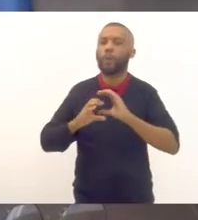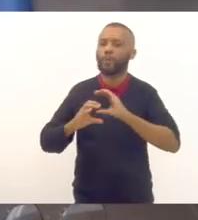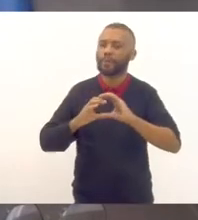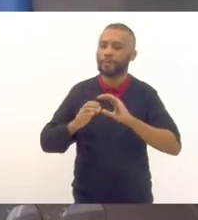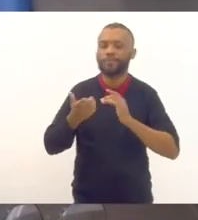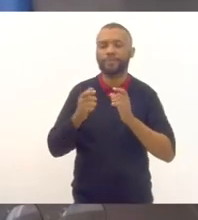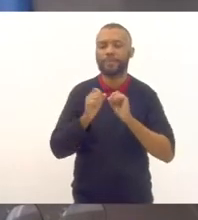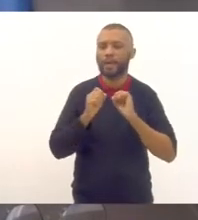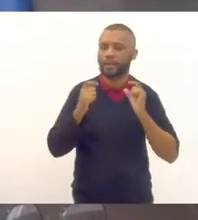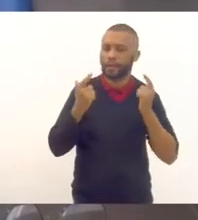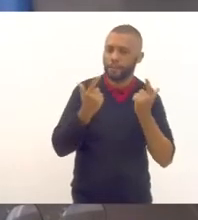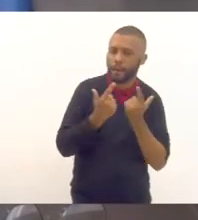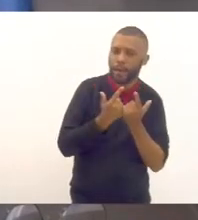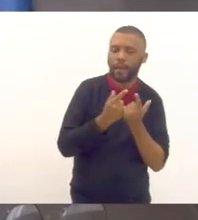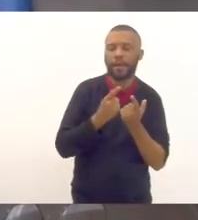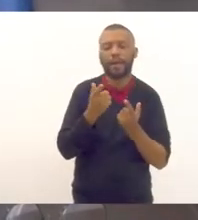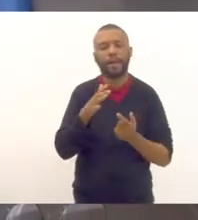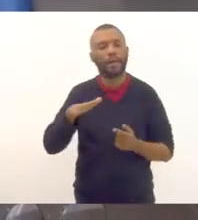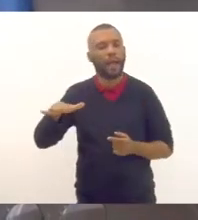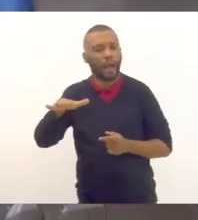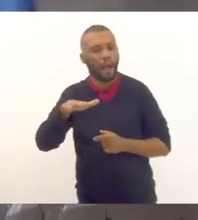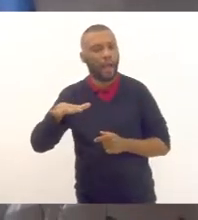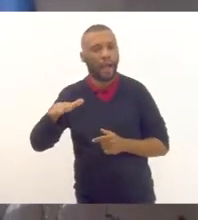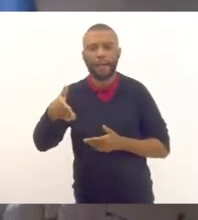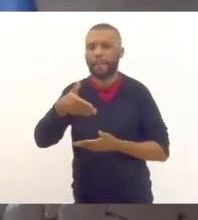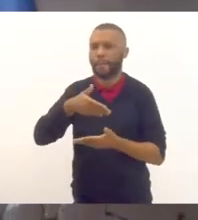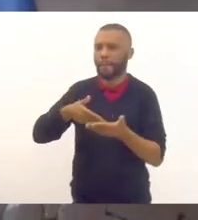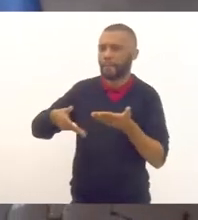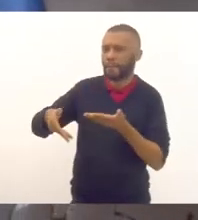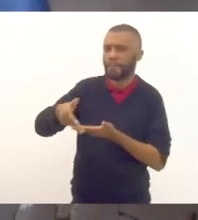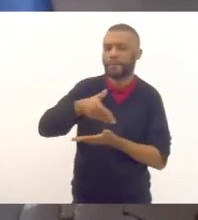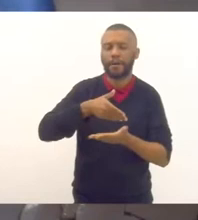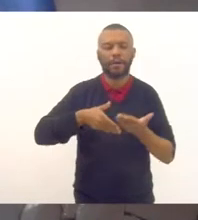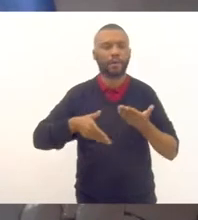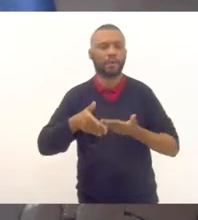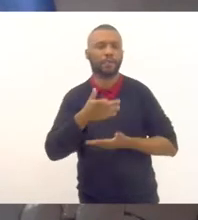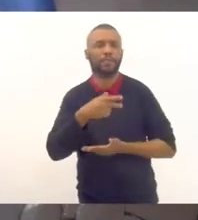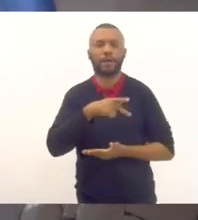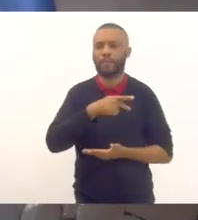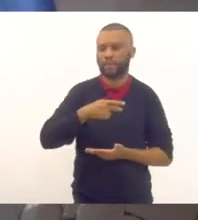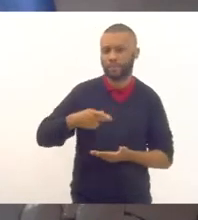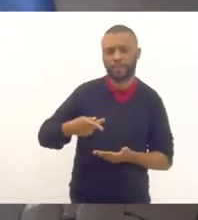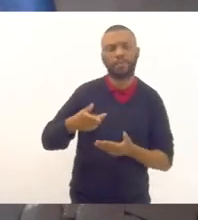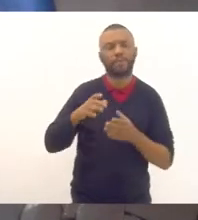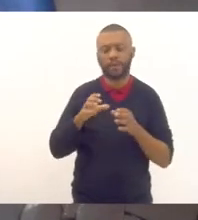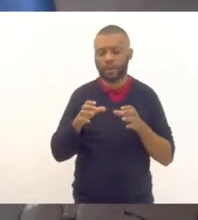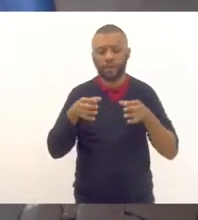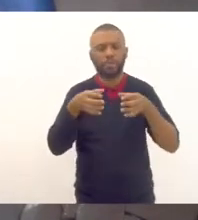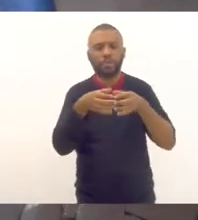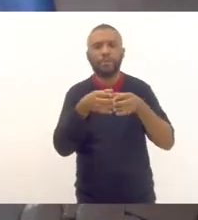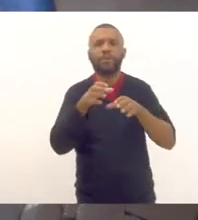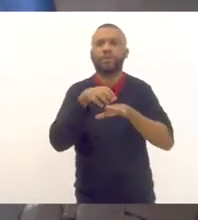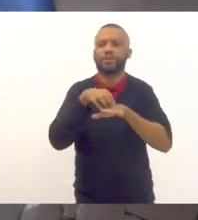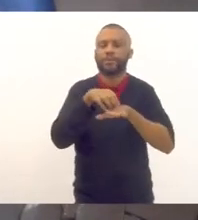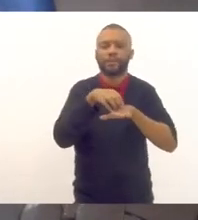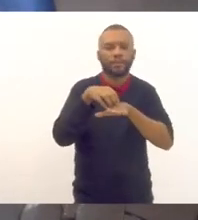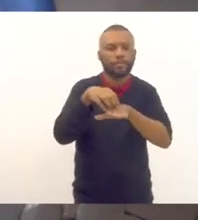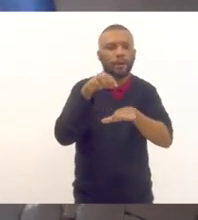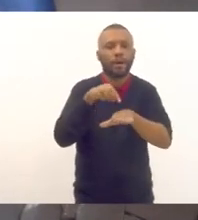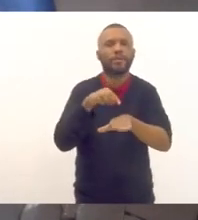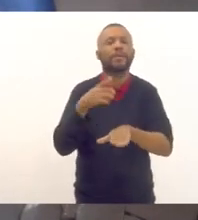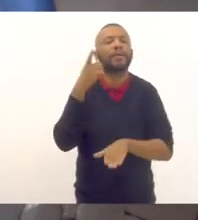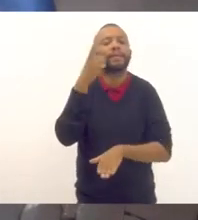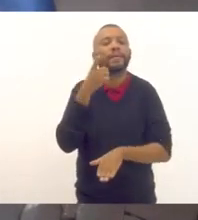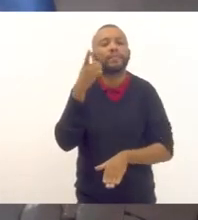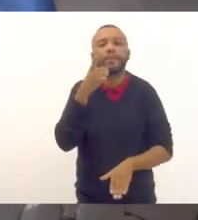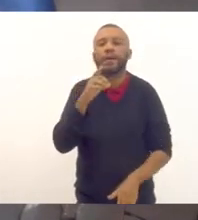a Assembleia, tá, e o setor. Agradecer também ao presidente da Comissão de Transporte, deputado Dionísio